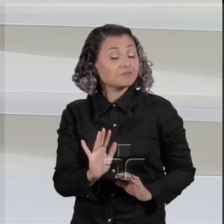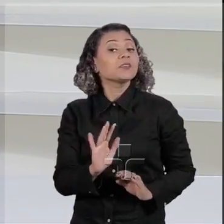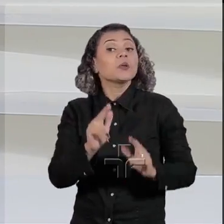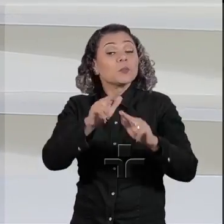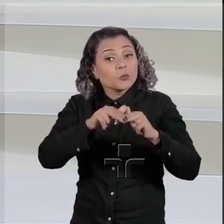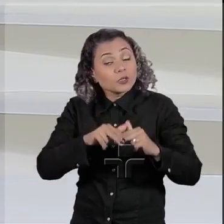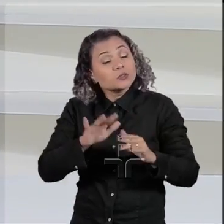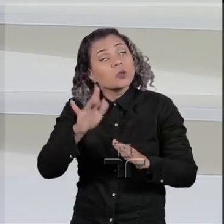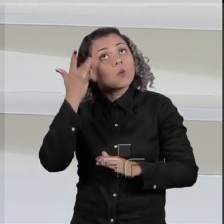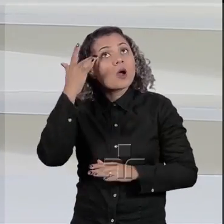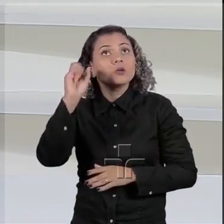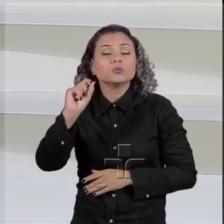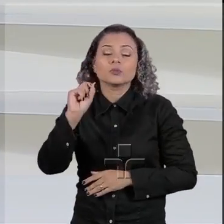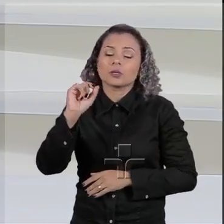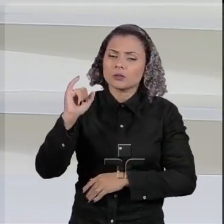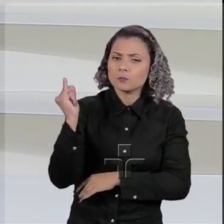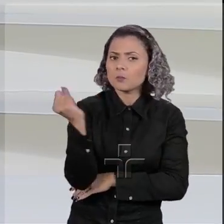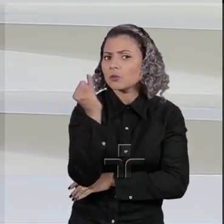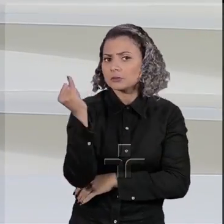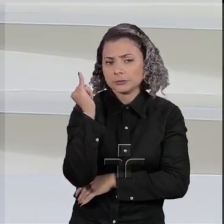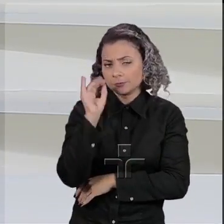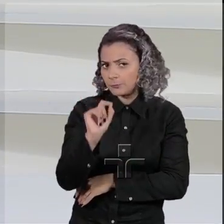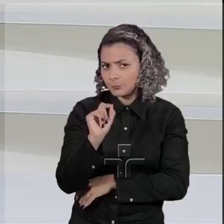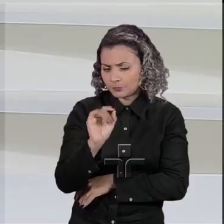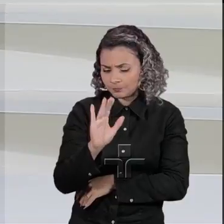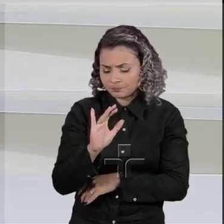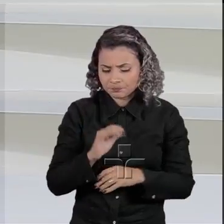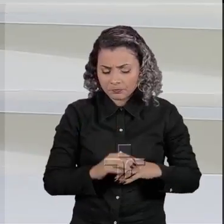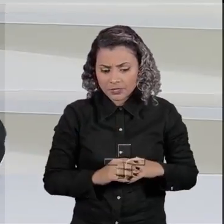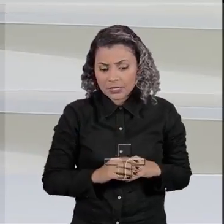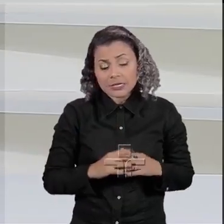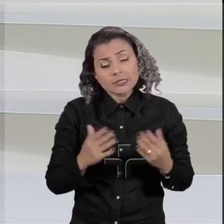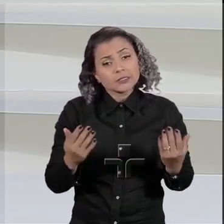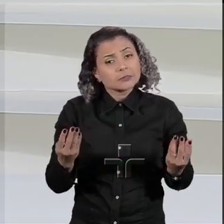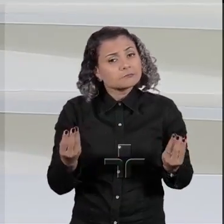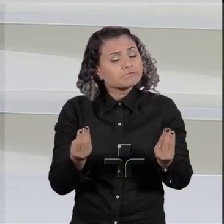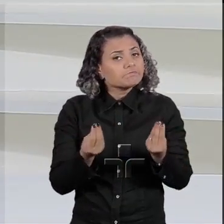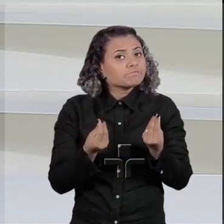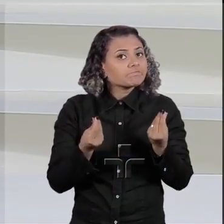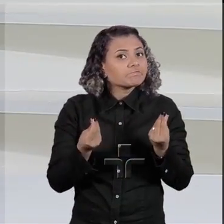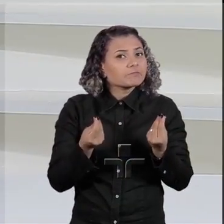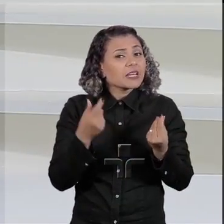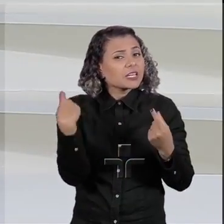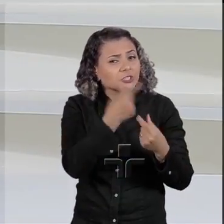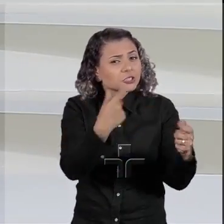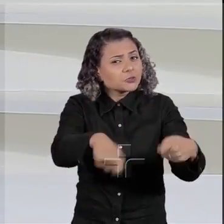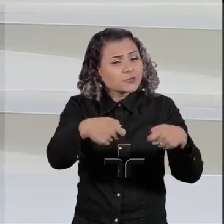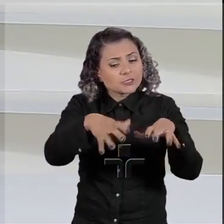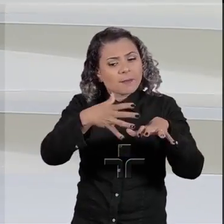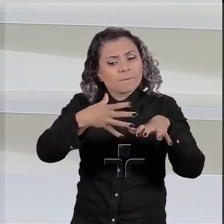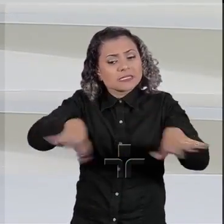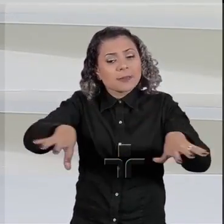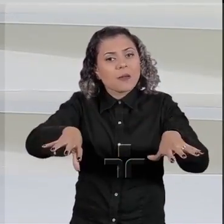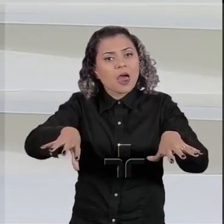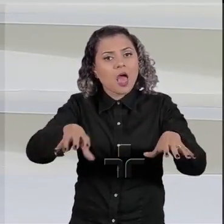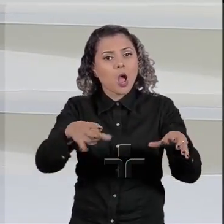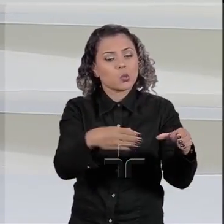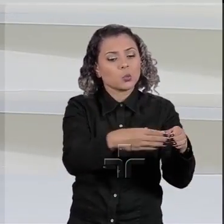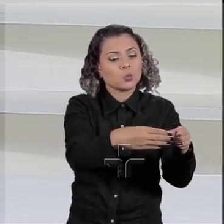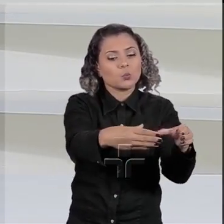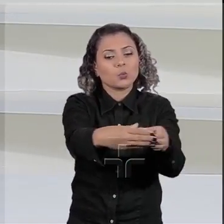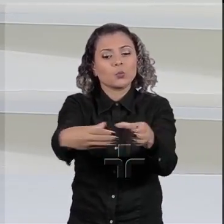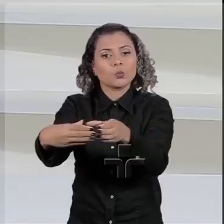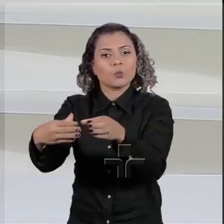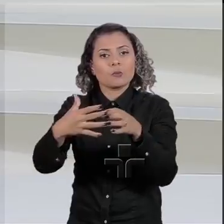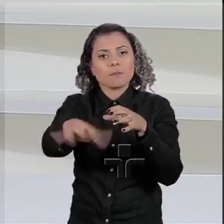eu acho que seria muito importante que a gente distinguisse os diversos públicos que vão ser